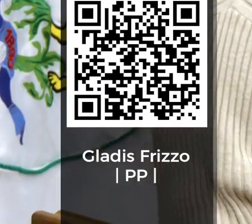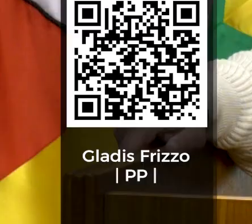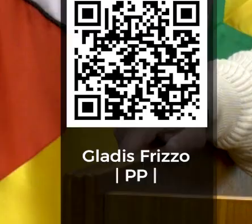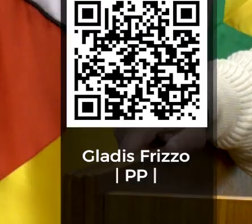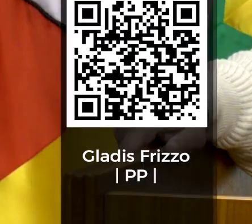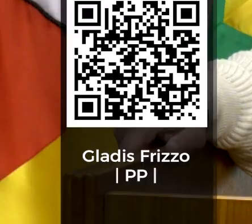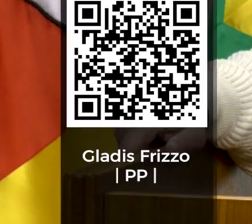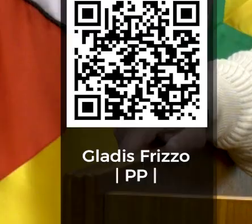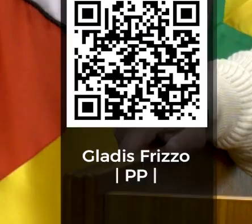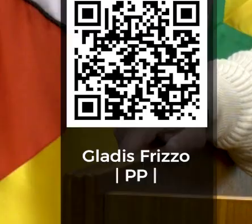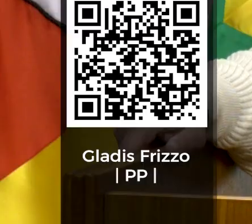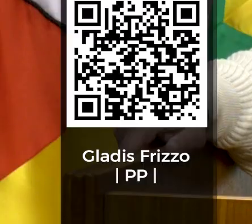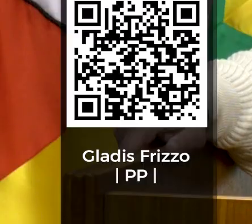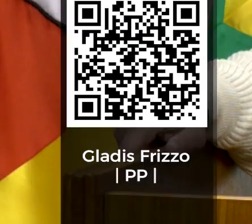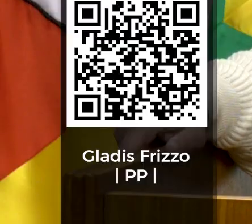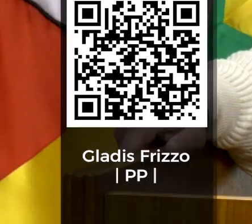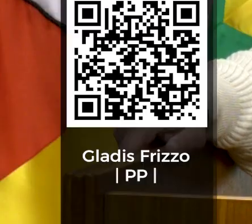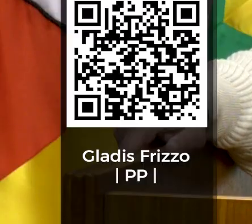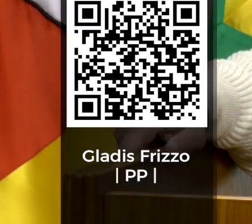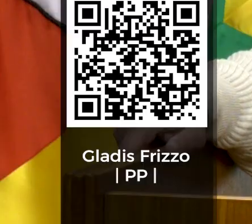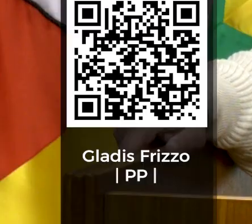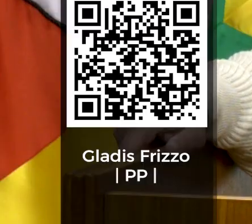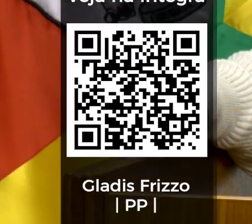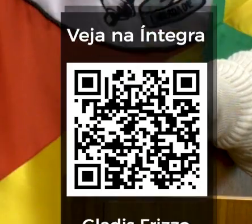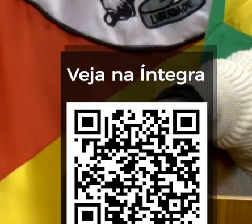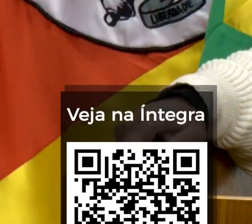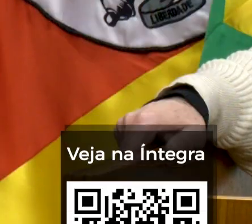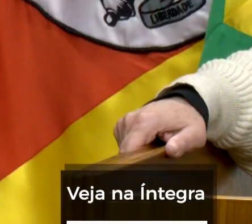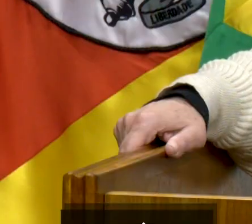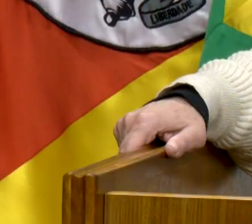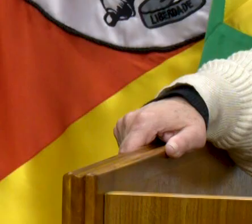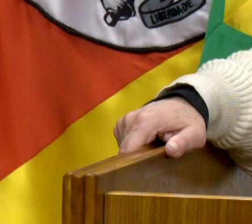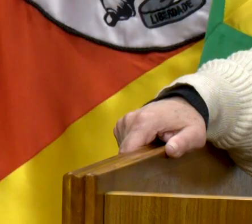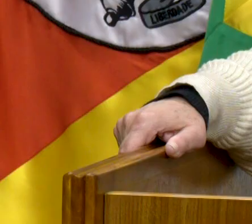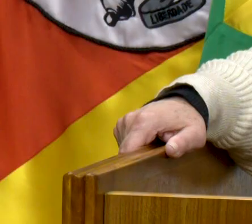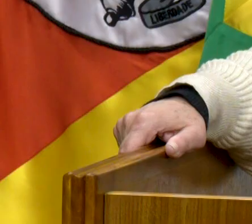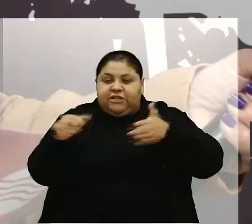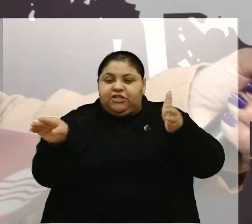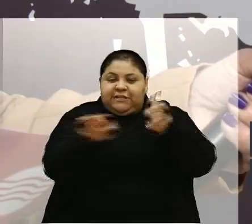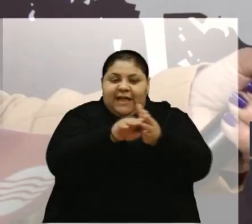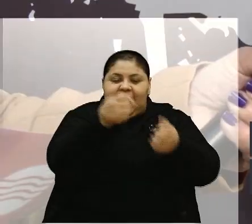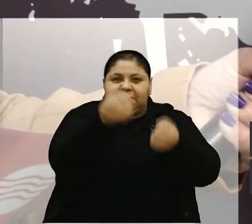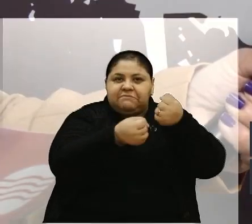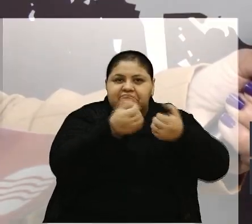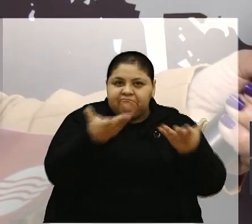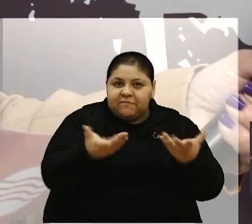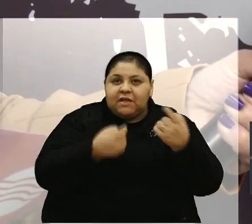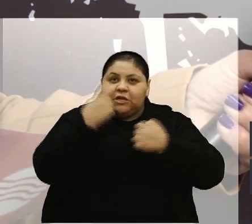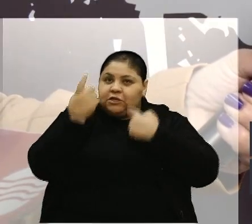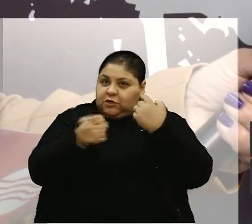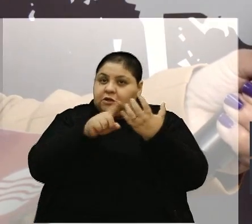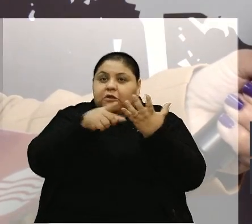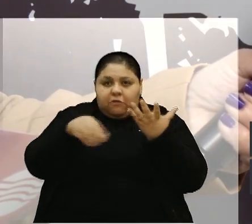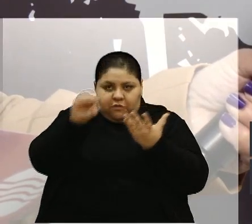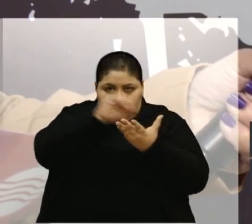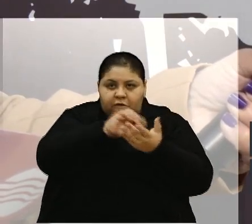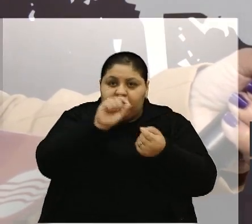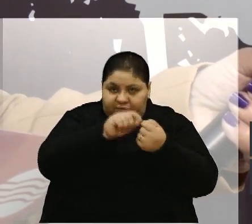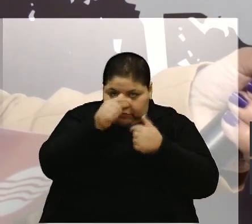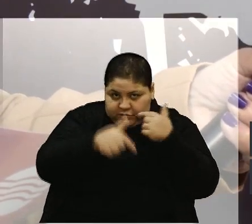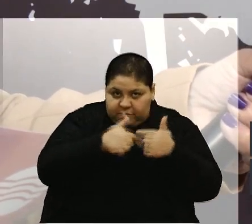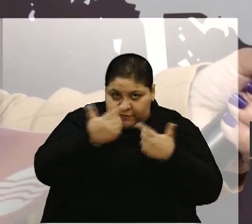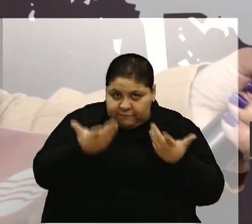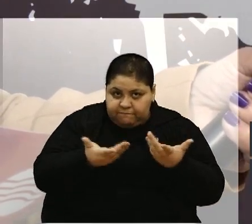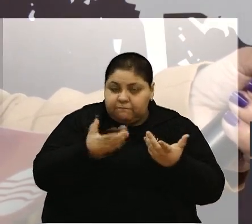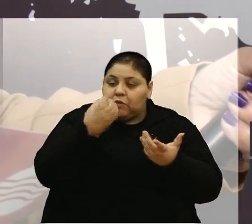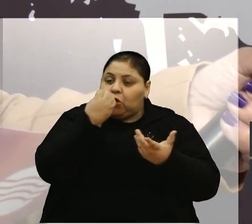Risso, que estão sendo realizadas há mais de um ano. Então, a nossa preocupação é, a Codeca vai realizar o trabalho?